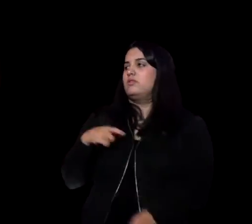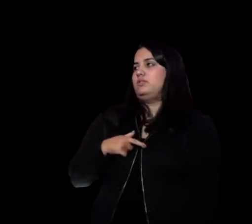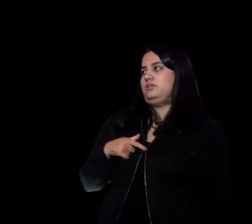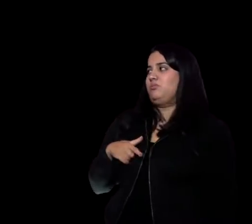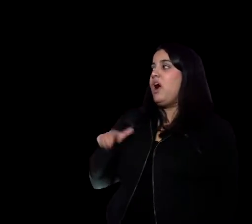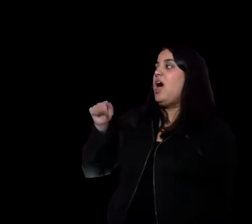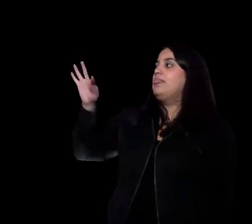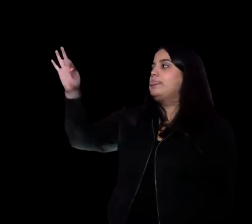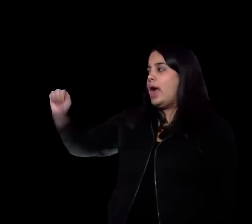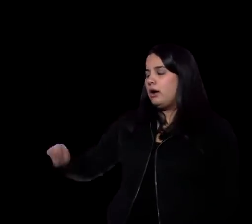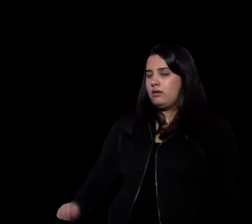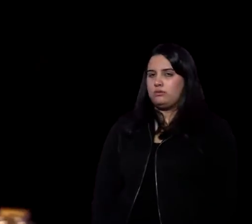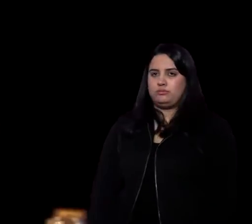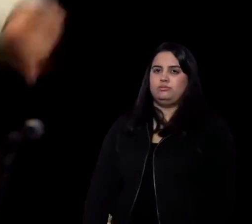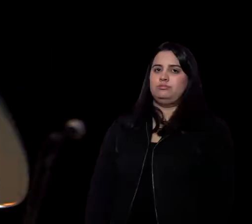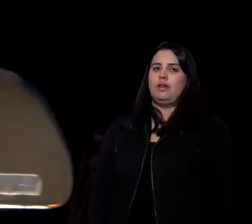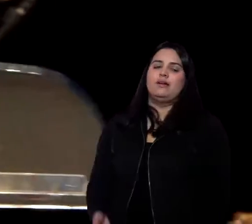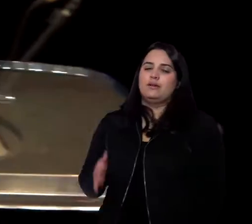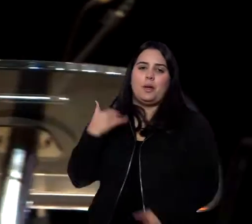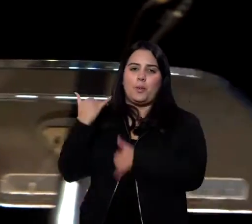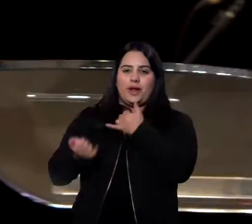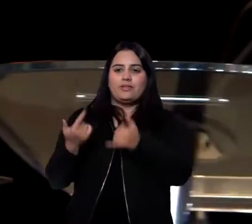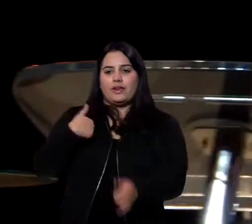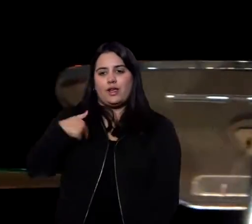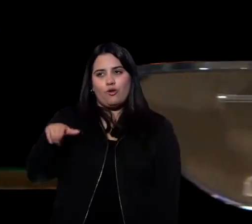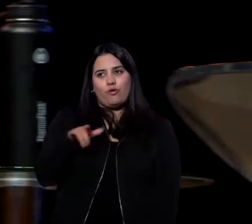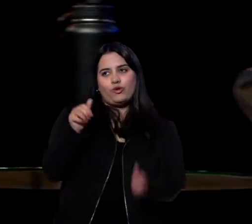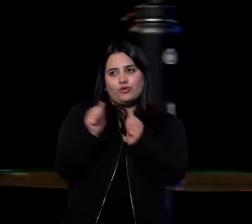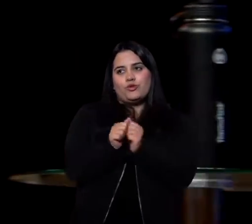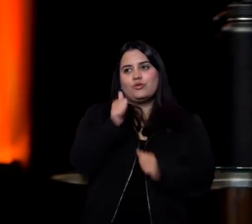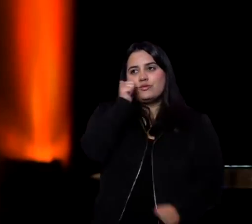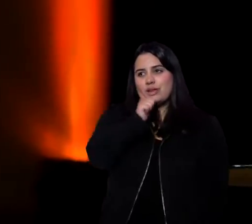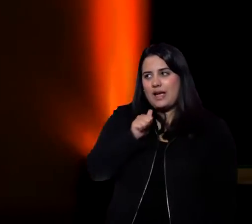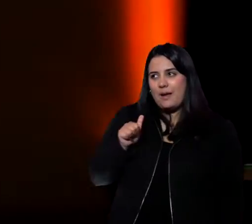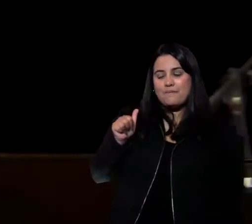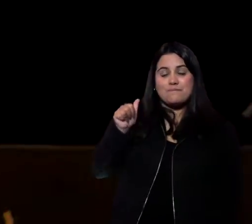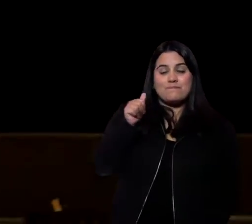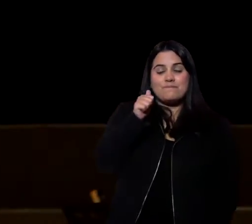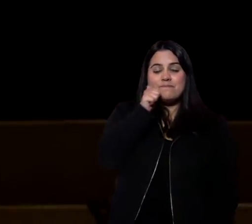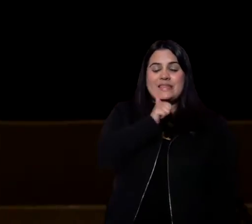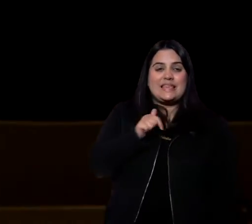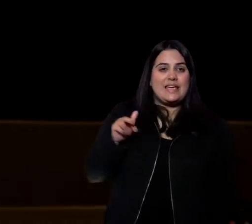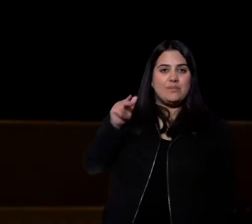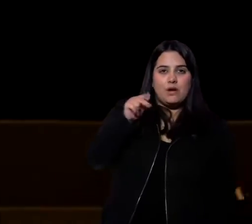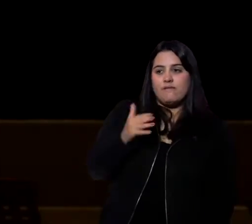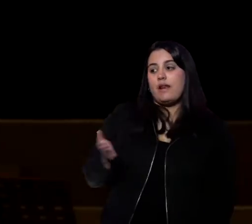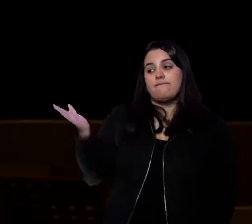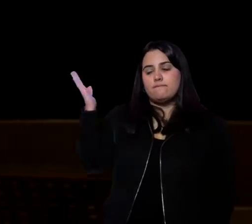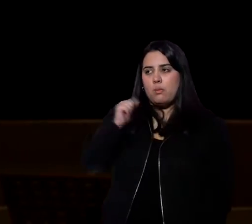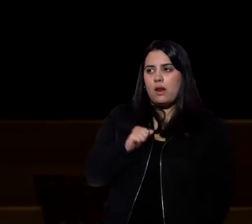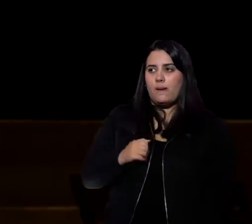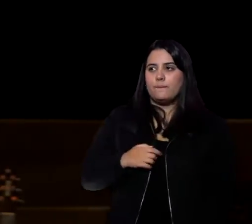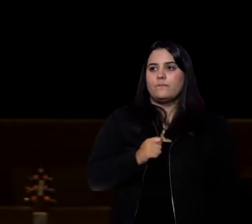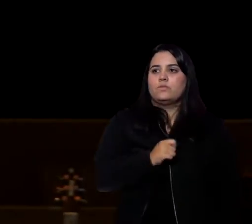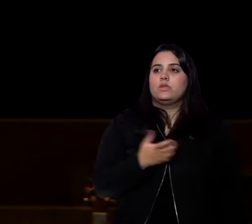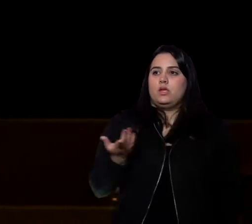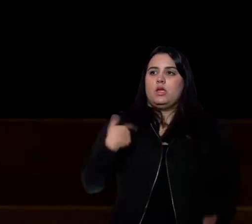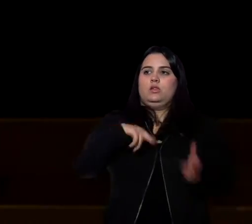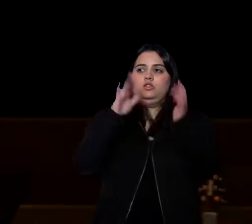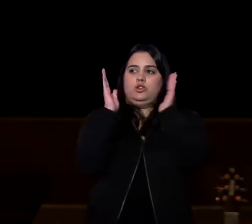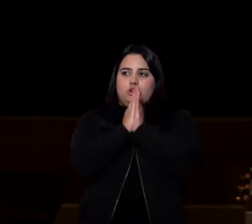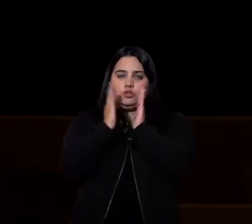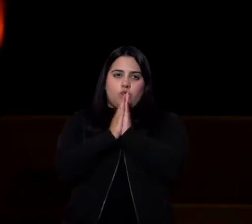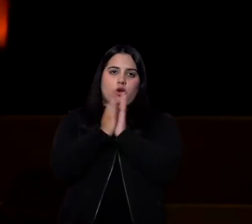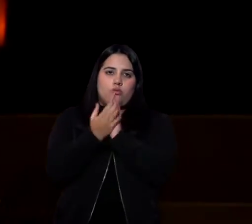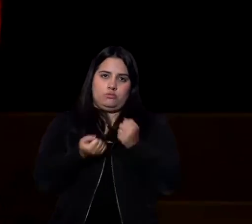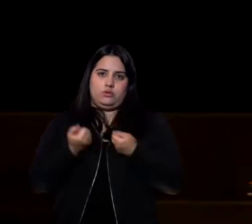brincadeira. Daí eu fui, catei minha irmã assim, falei: Ana Luísa, vamos lá. Daí a gente começou, cara, a gente orou, né, entregando isso para o Senhor, como é